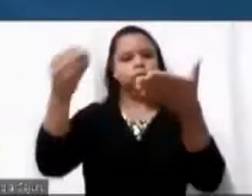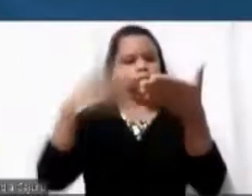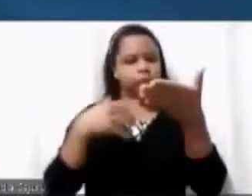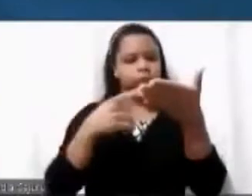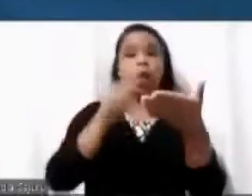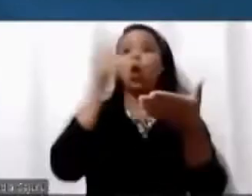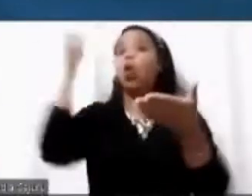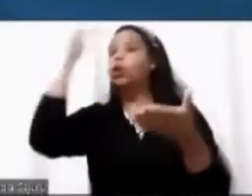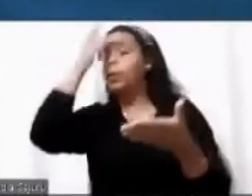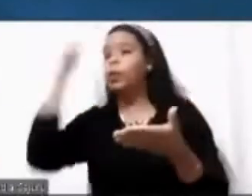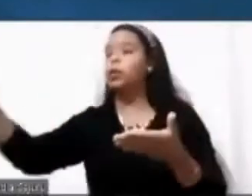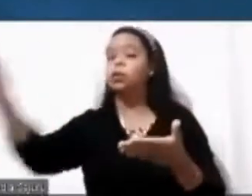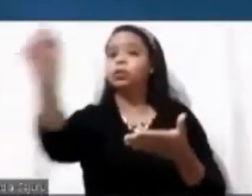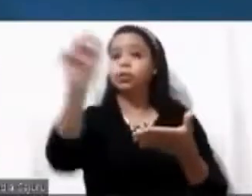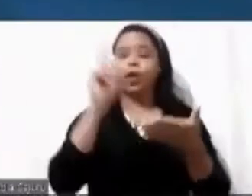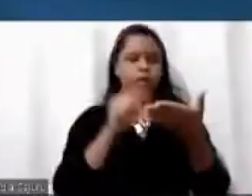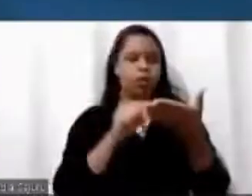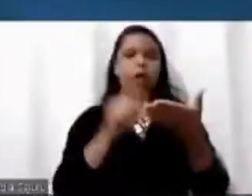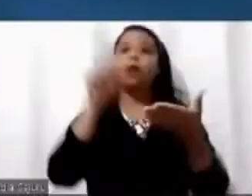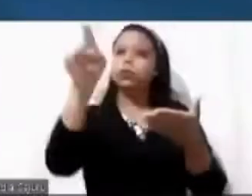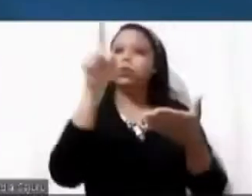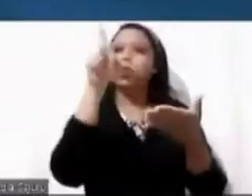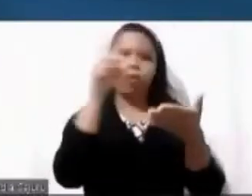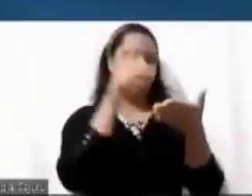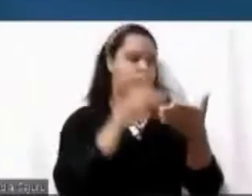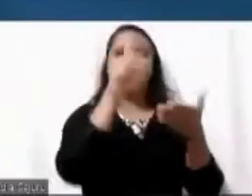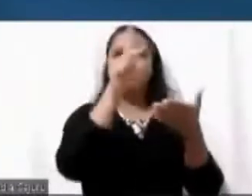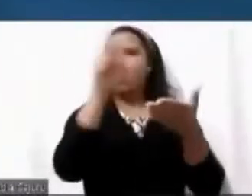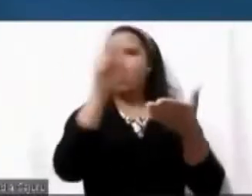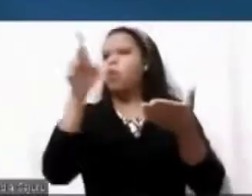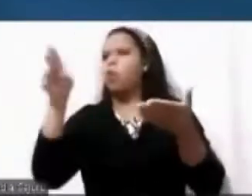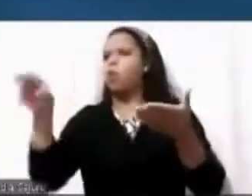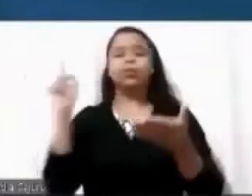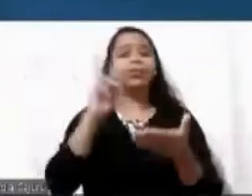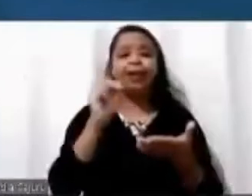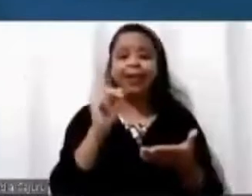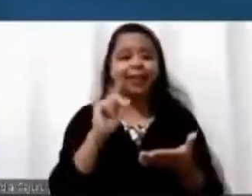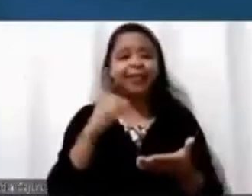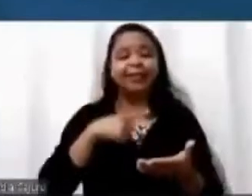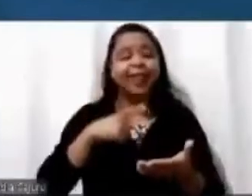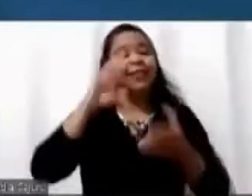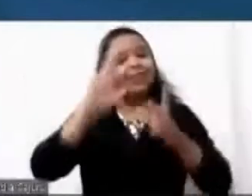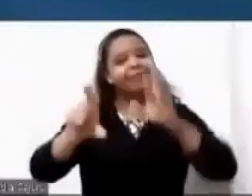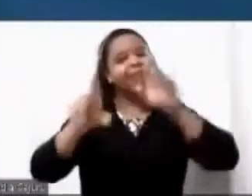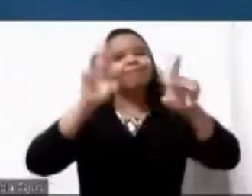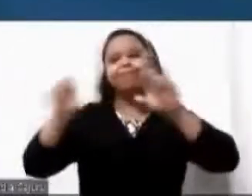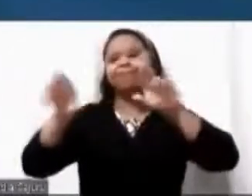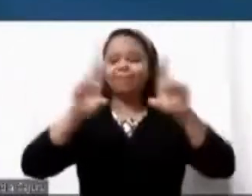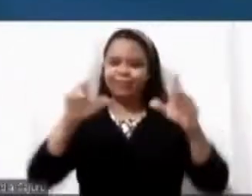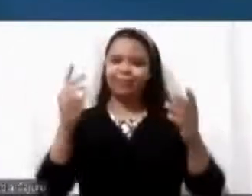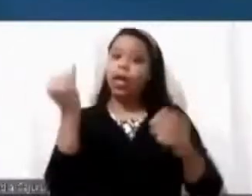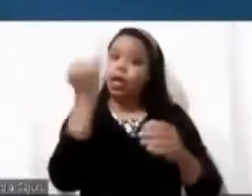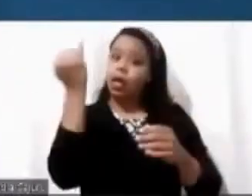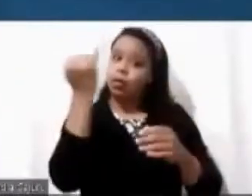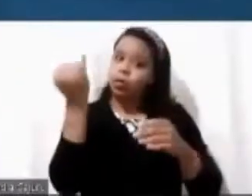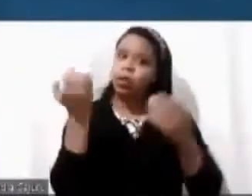o atendimento. É óbvio que alguns procedimentos, eles devem ter uma linha, né? Porque senão não tem como proceder ao